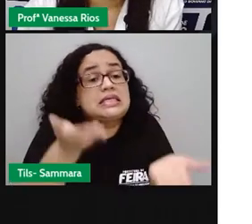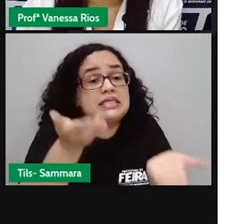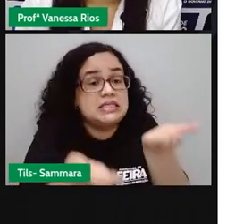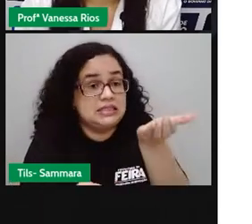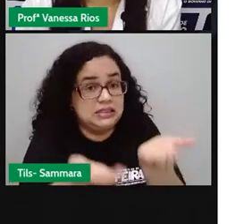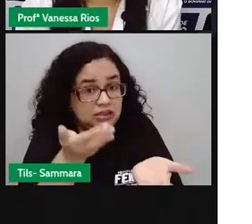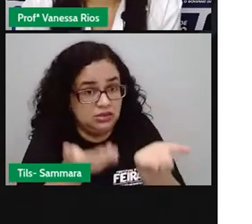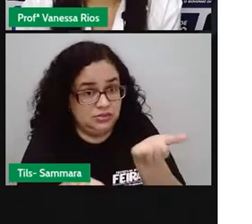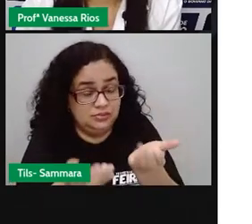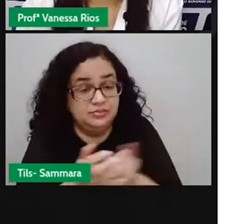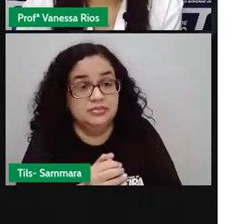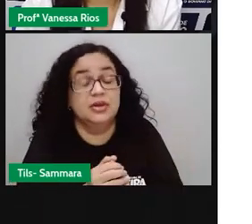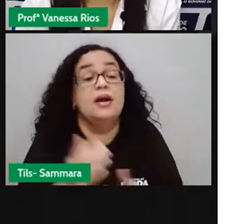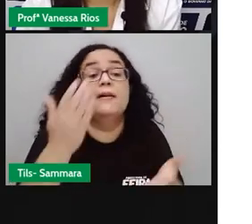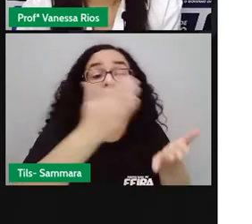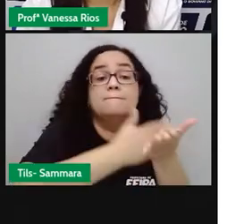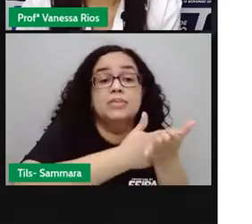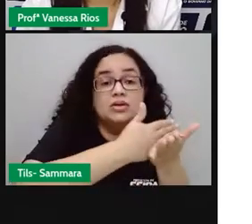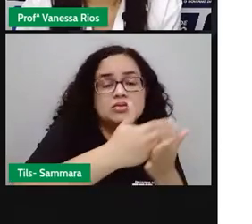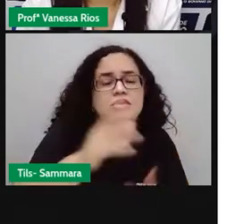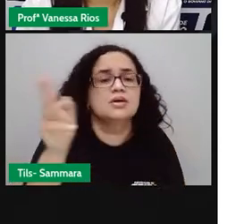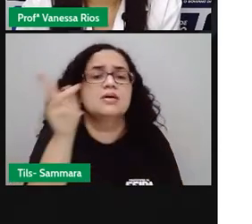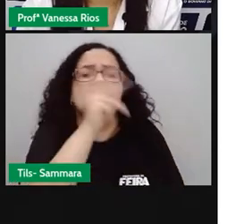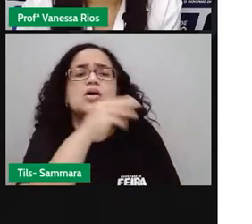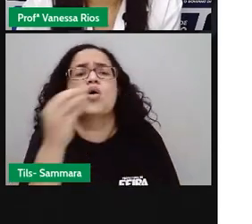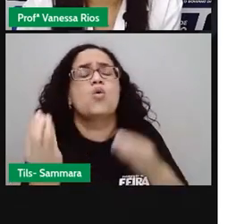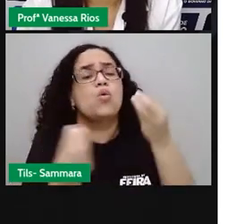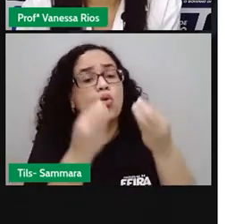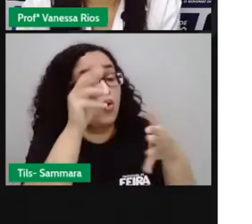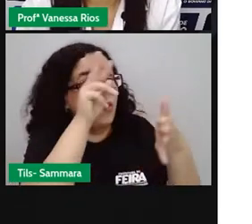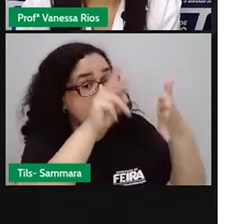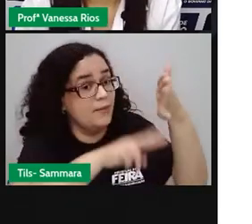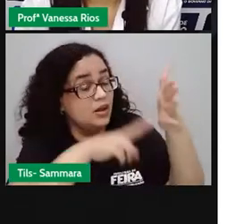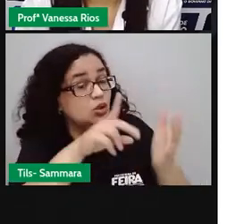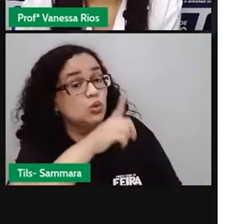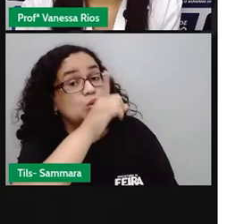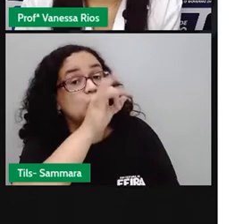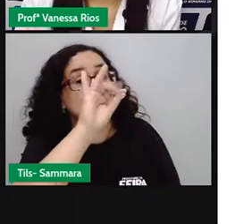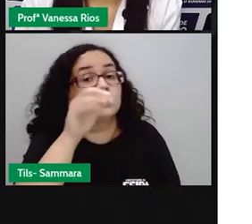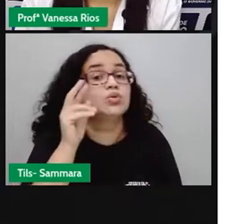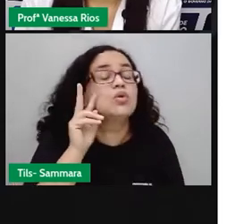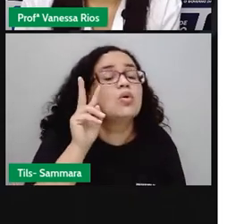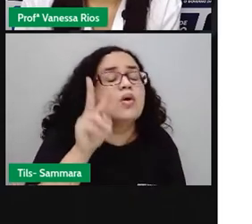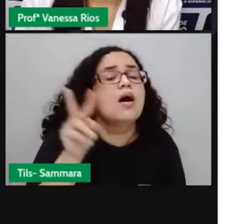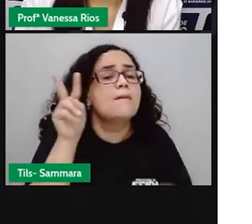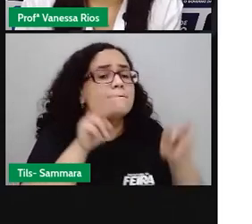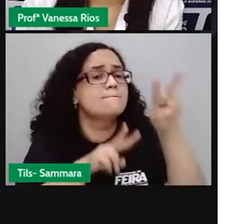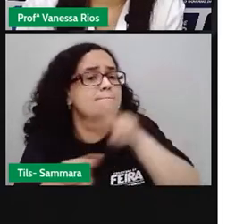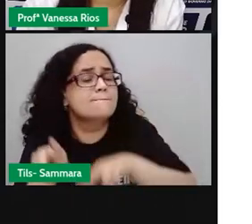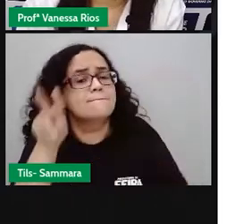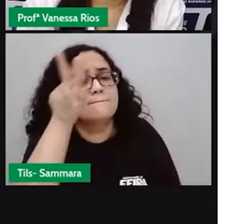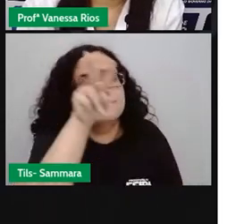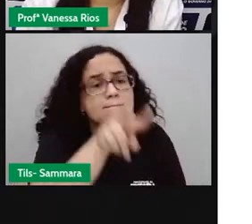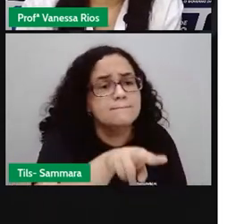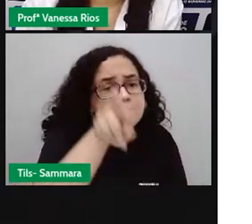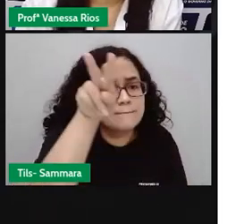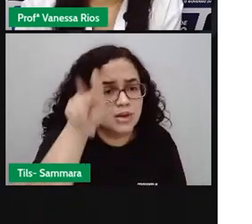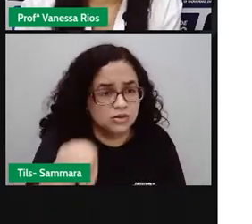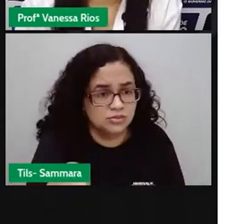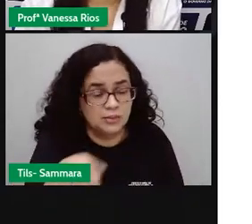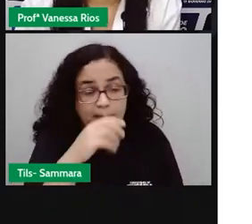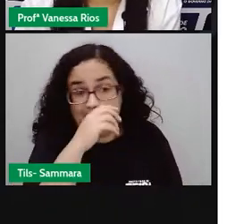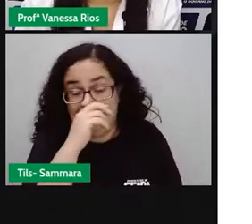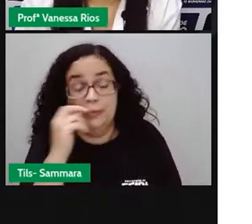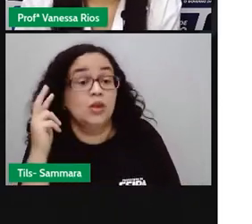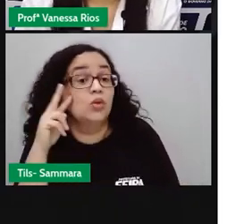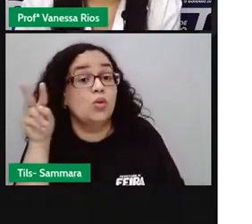densidade. E aí, para começar, a Pró colocou aí como leitura do dia a observação dessa imagem.